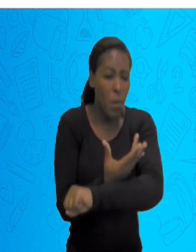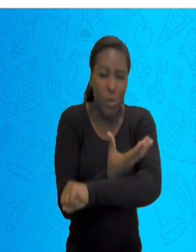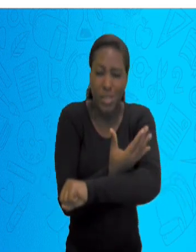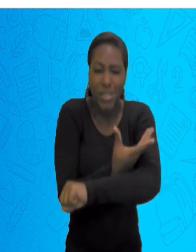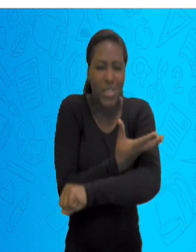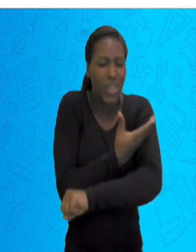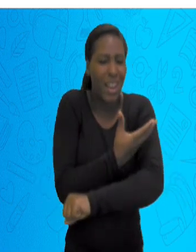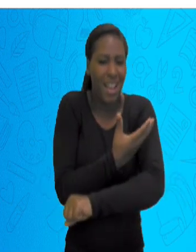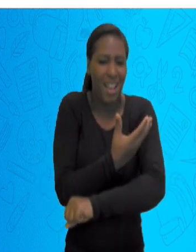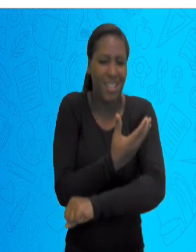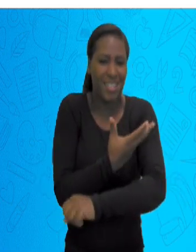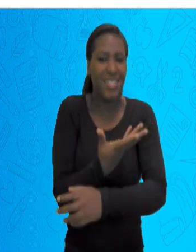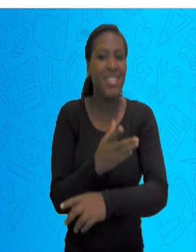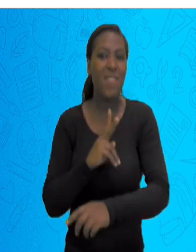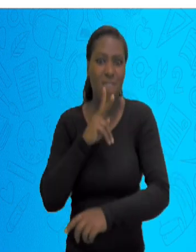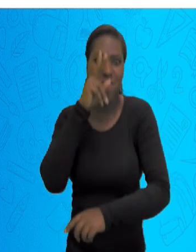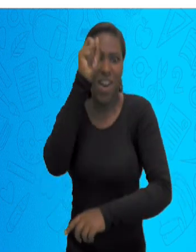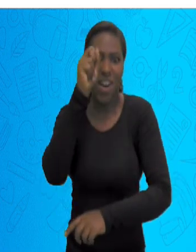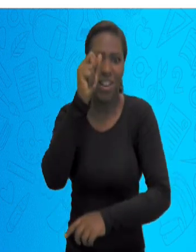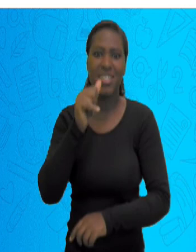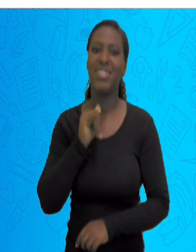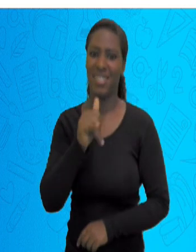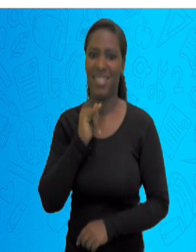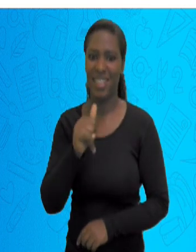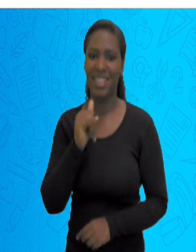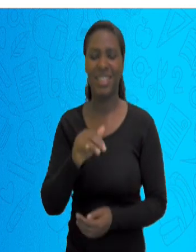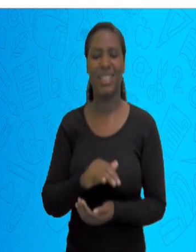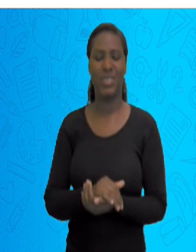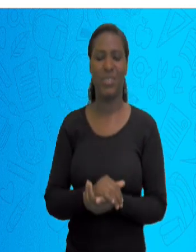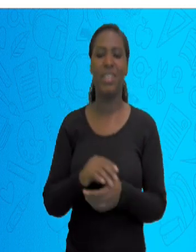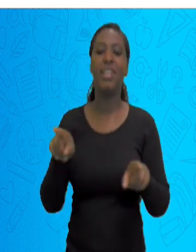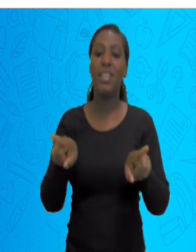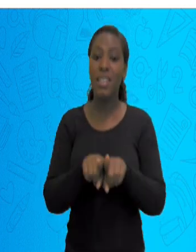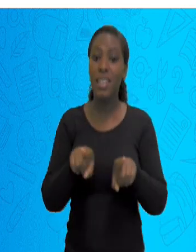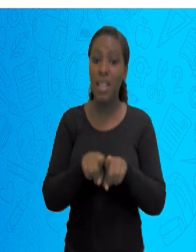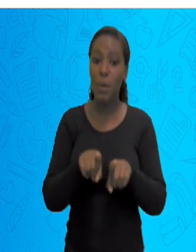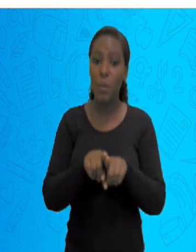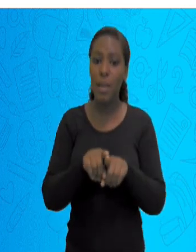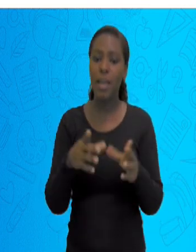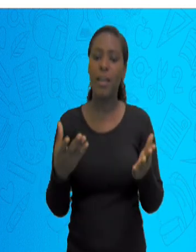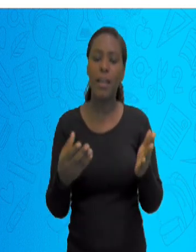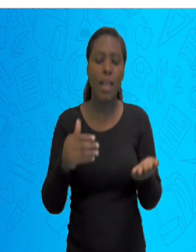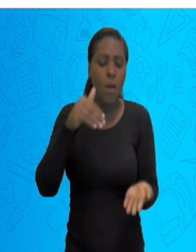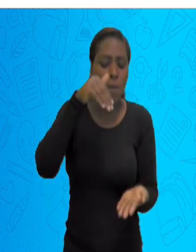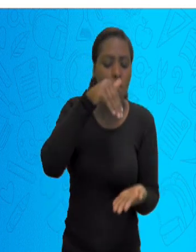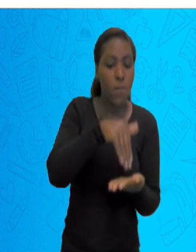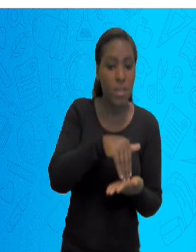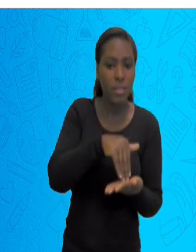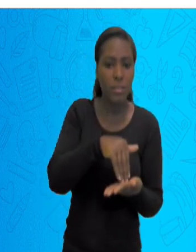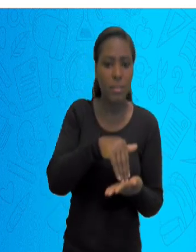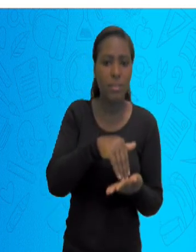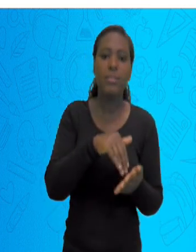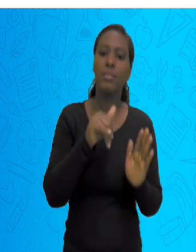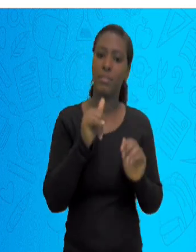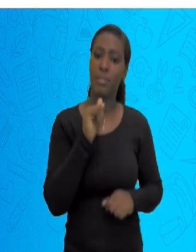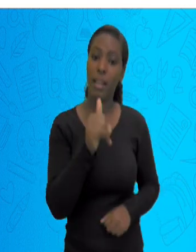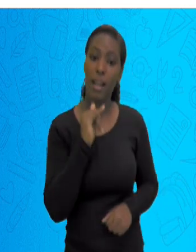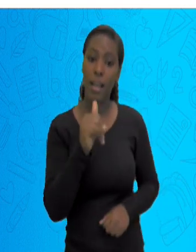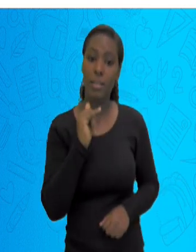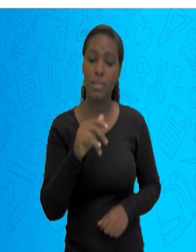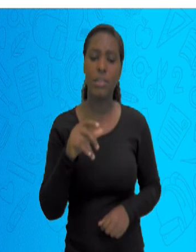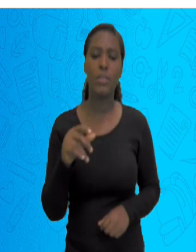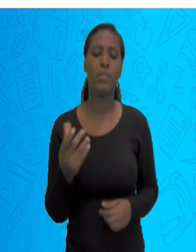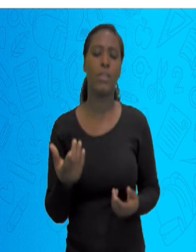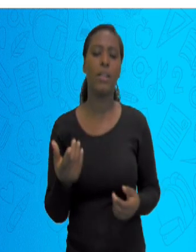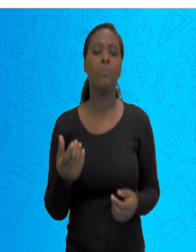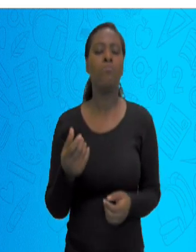E o desfecho, que também é chamado de conclusão, é a parte final da narrativa, onde os